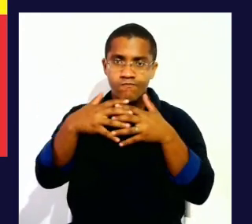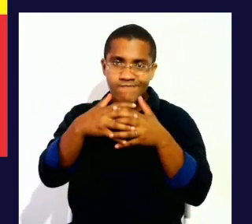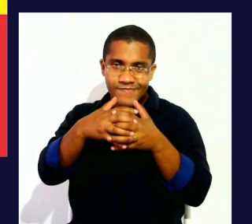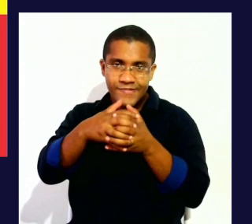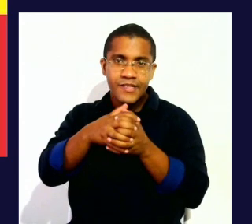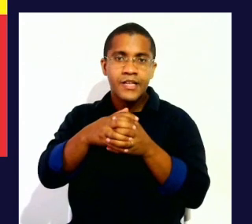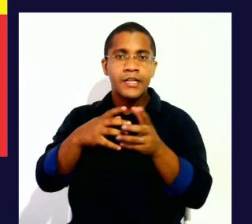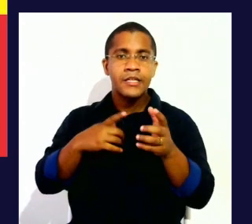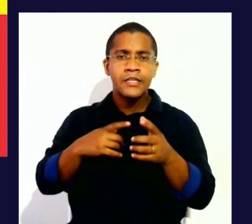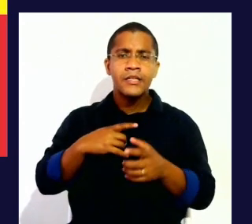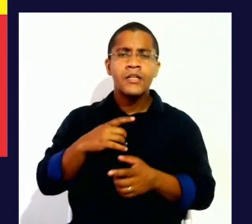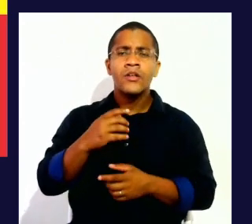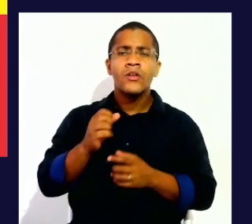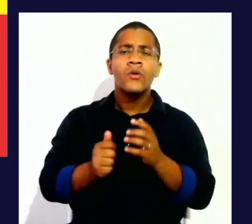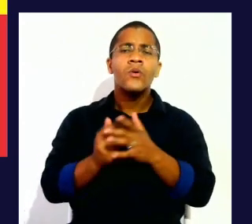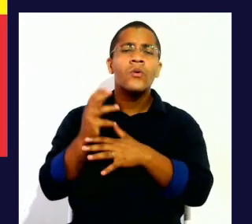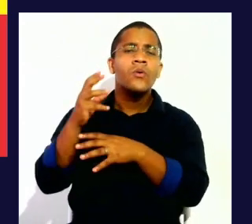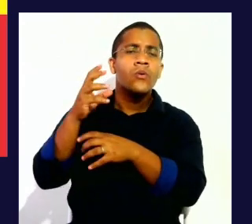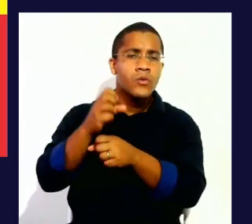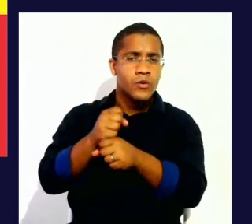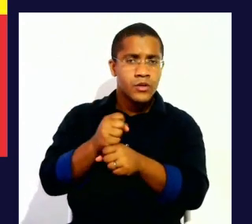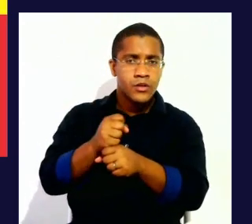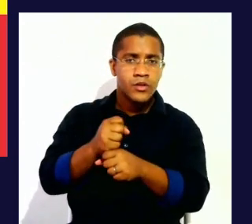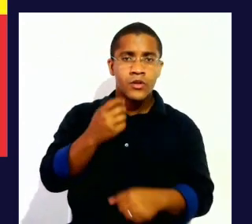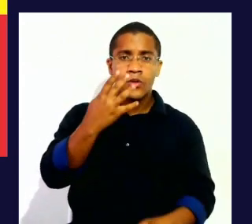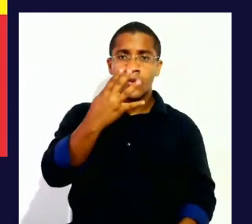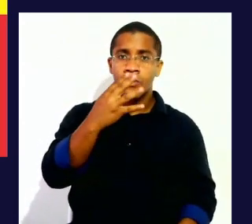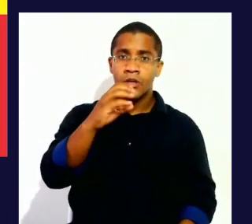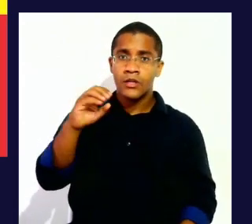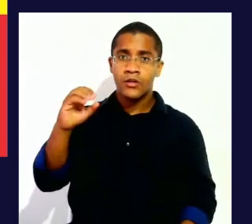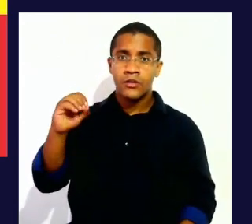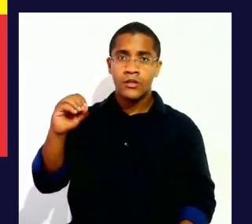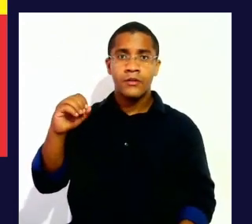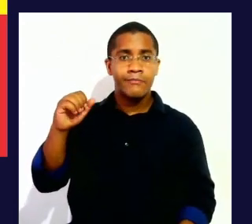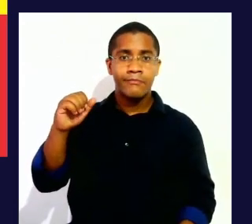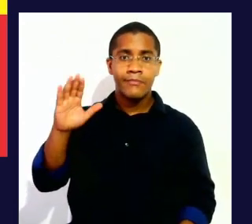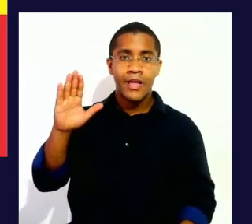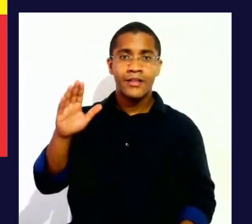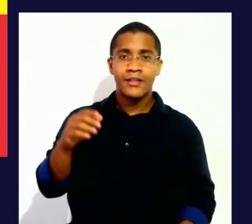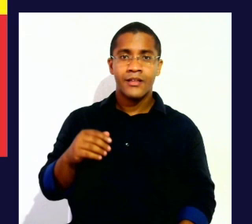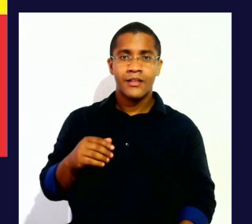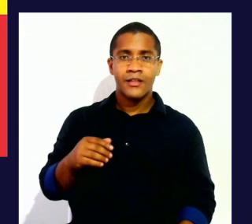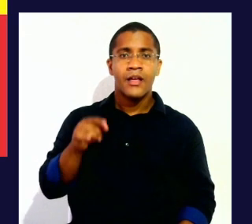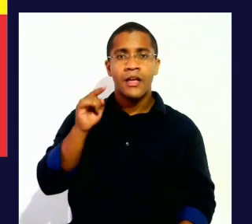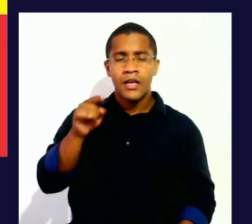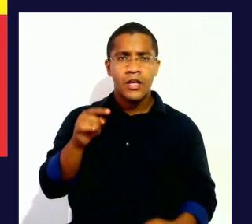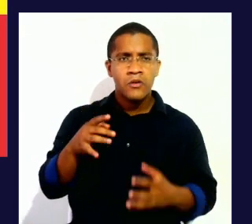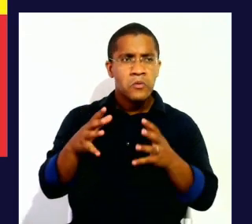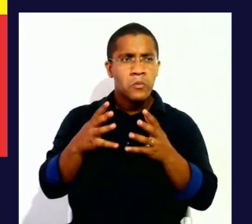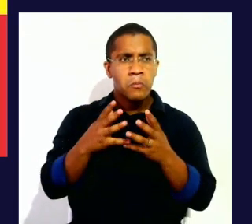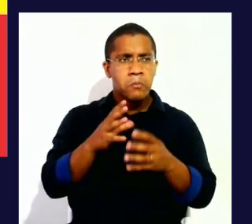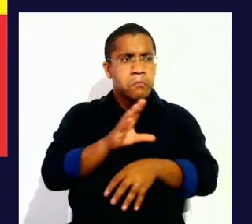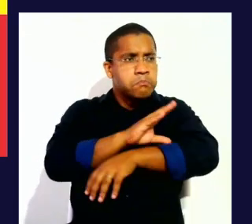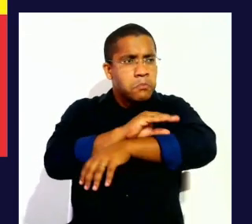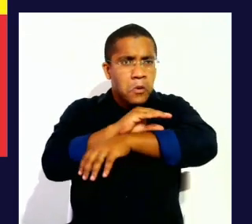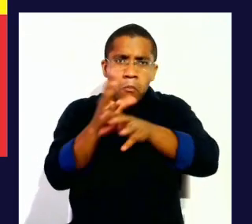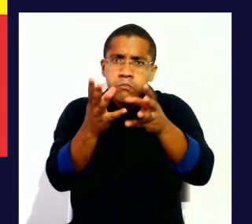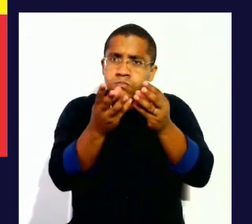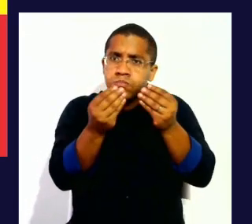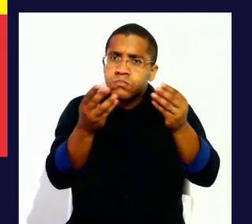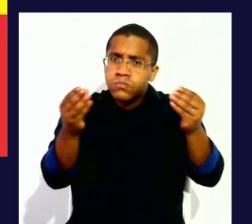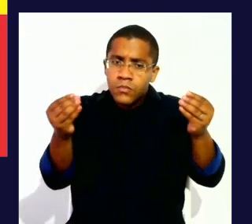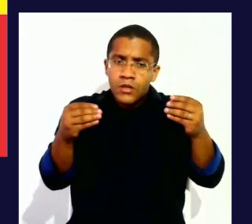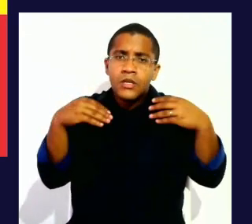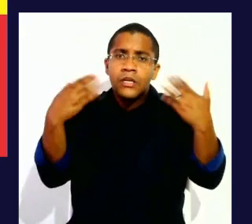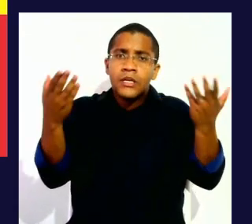de 400 músculos de tamanho e de potência muito variáveis. Um número tão elevado de